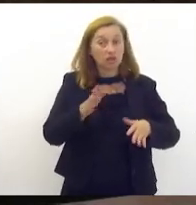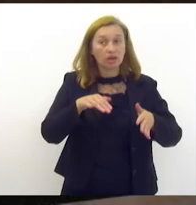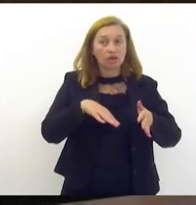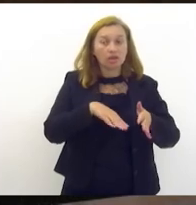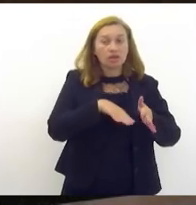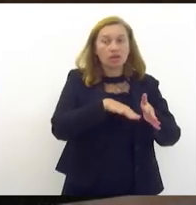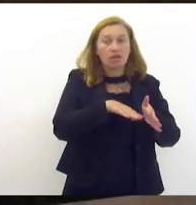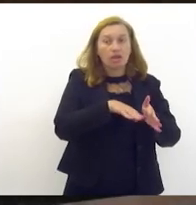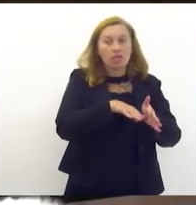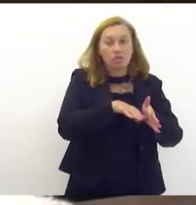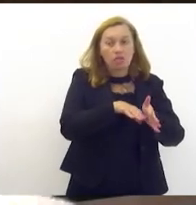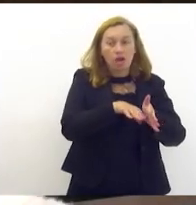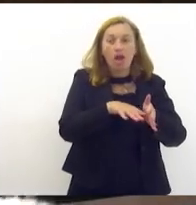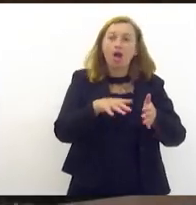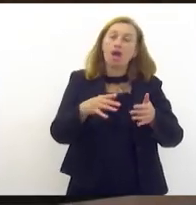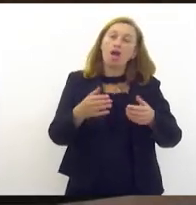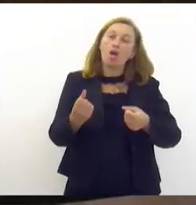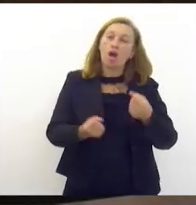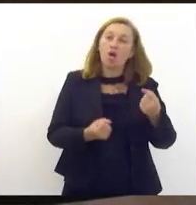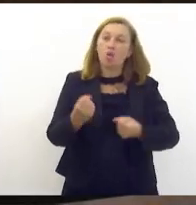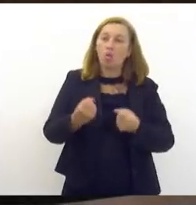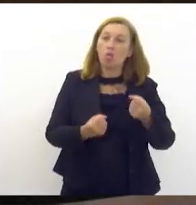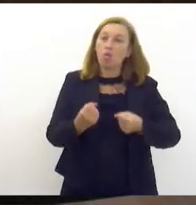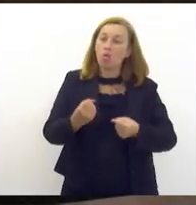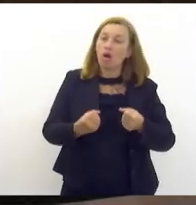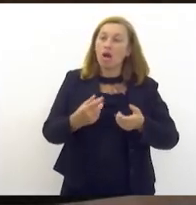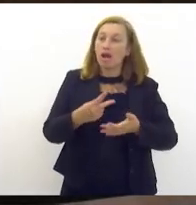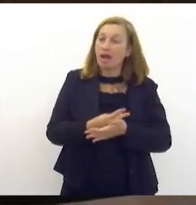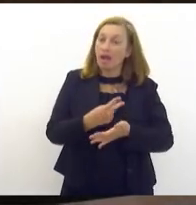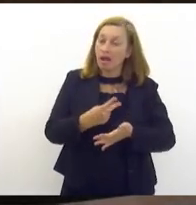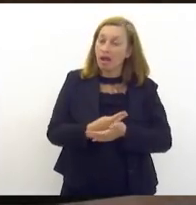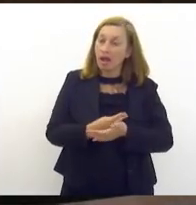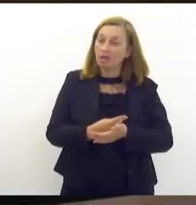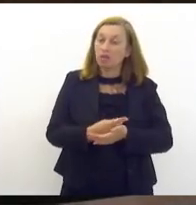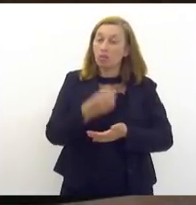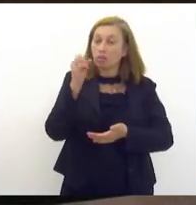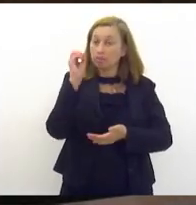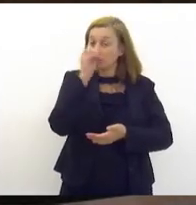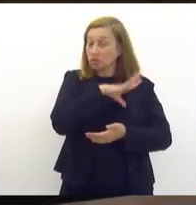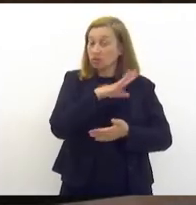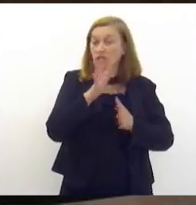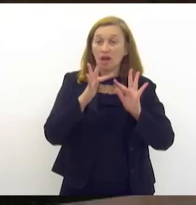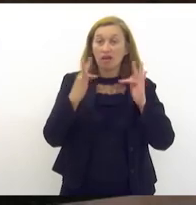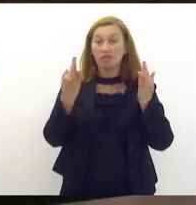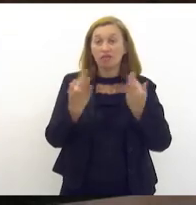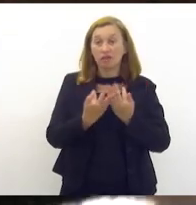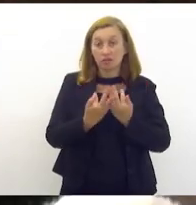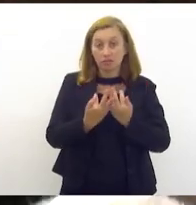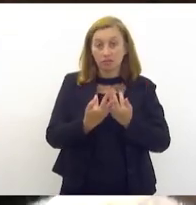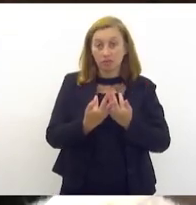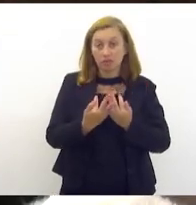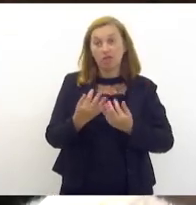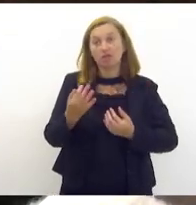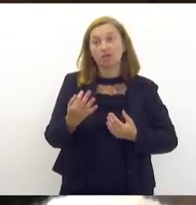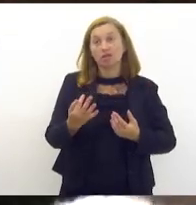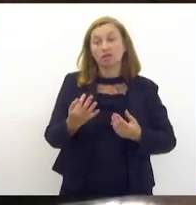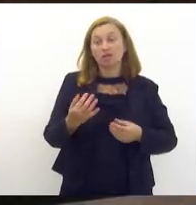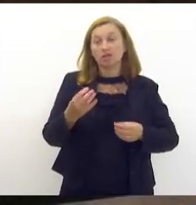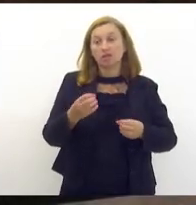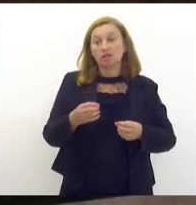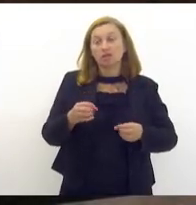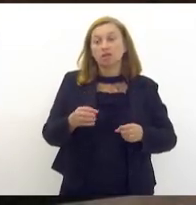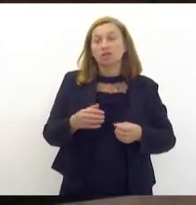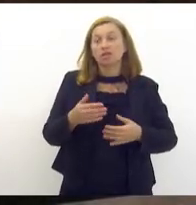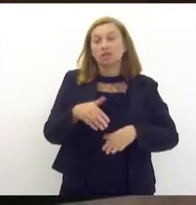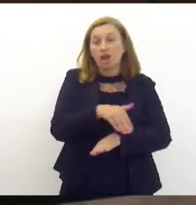forma irregular ou coisa desse tipo, eu acho um absurdo nós deixarmos a família do contribuinte no meio da rua por